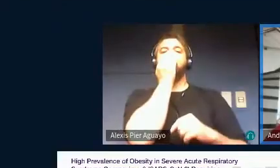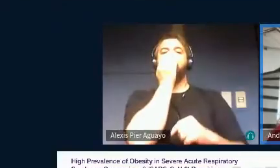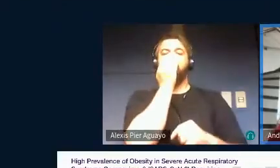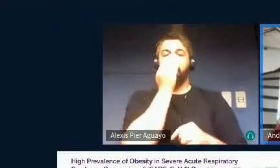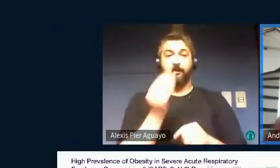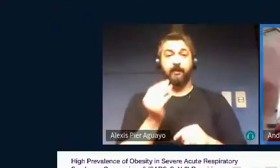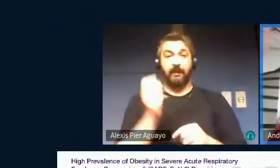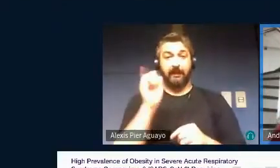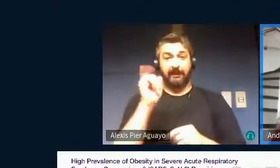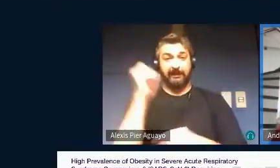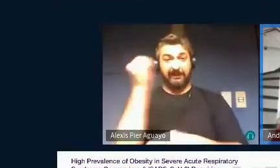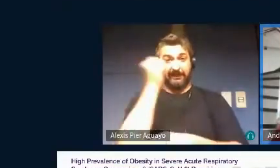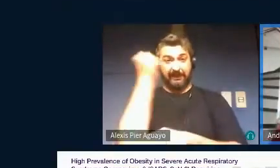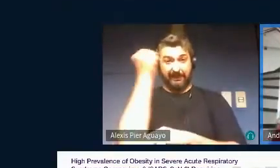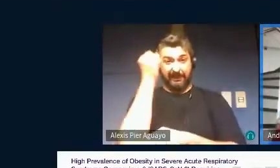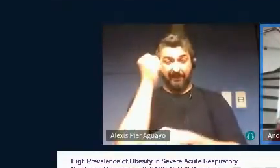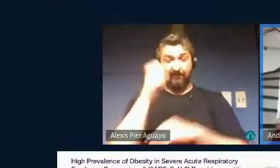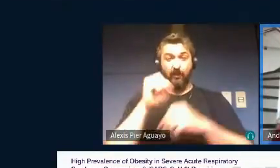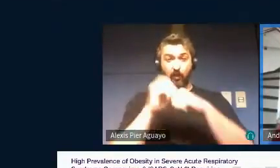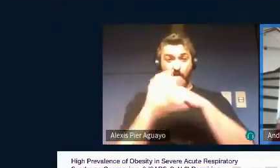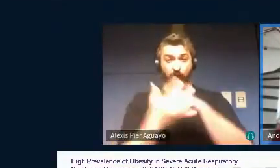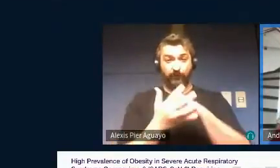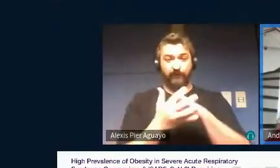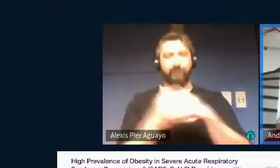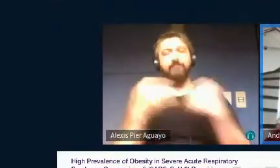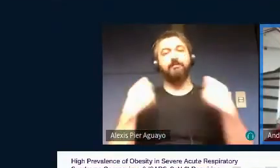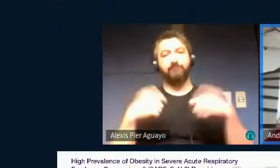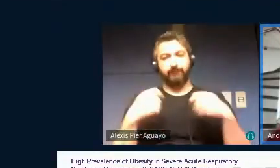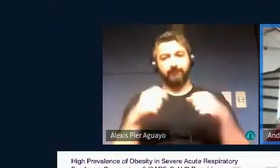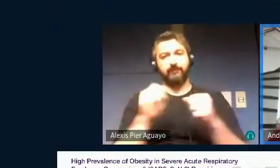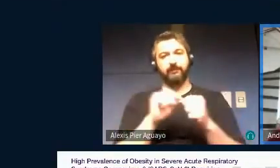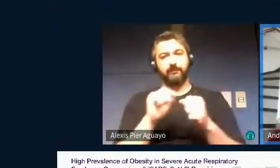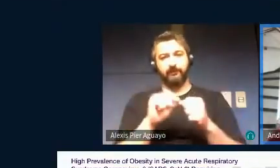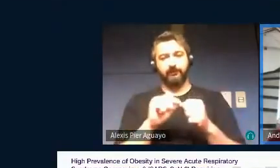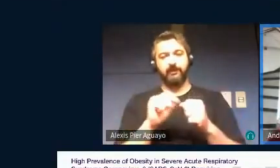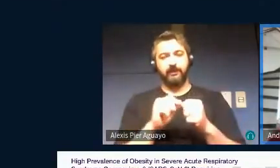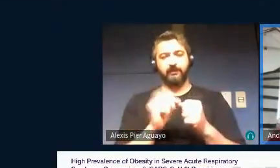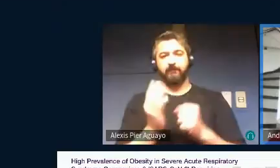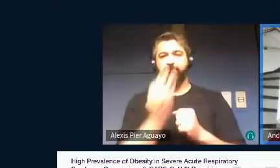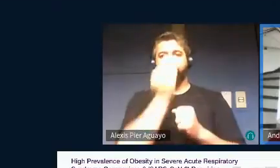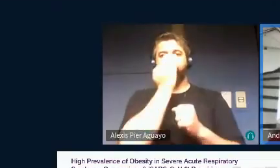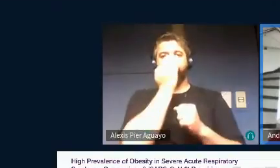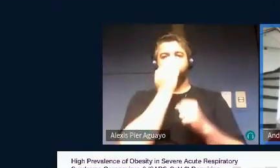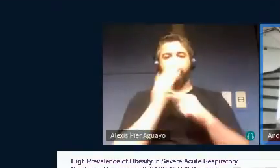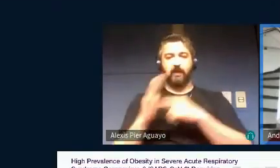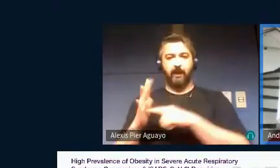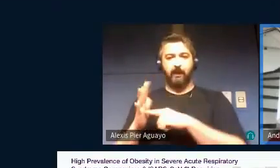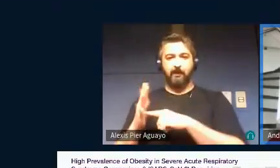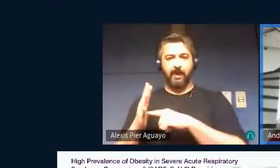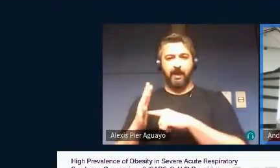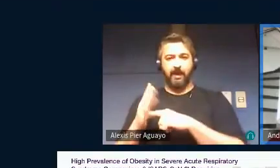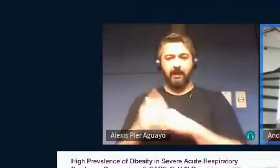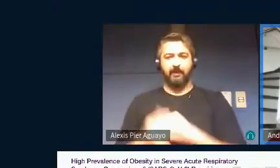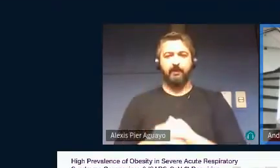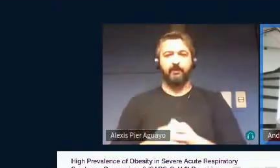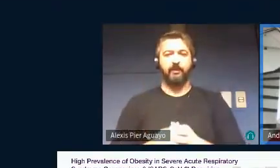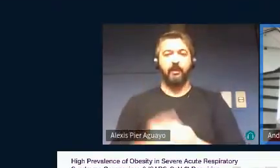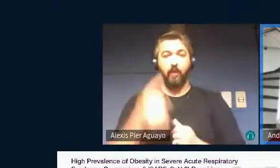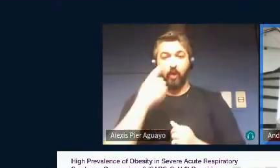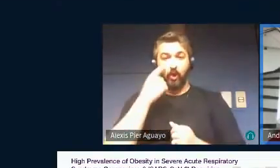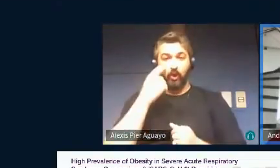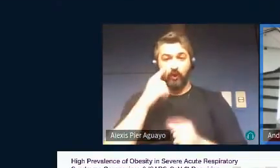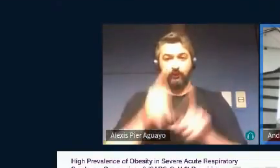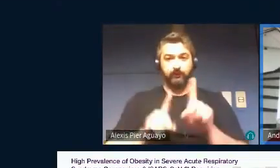COVID, esse indivíduo ele é requisitado para fazer esse tipo de intervenção. Então, eles observaram aqui, esses aqui são todos indivíduos